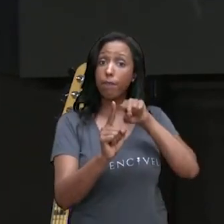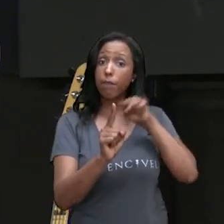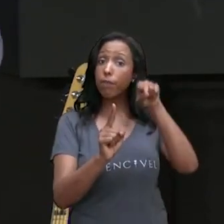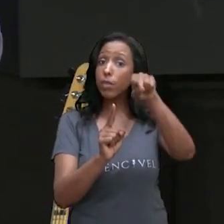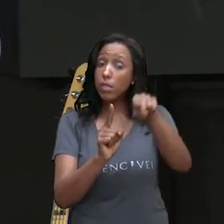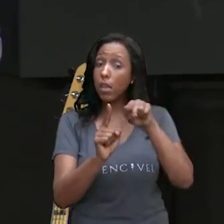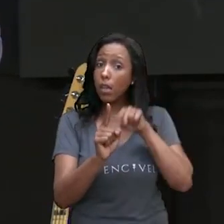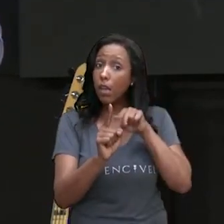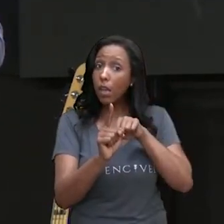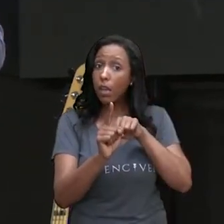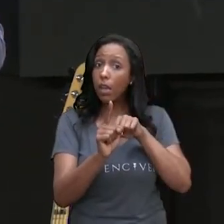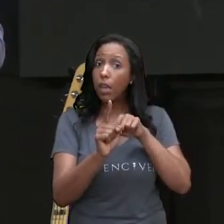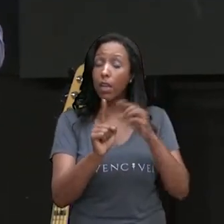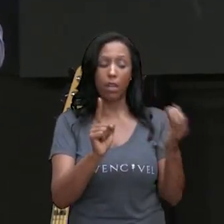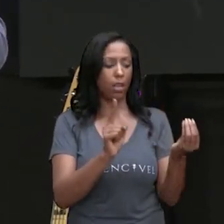quero ser livre.